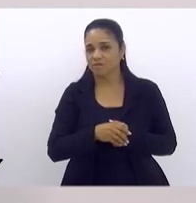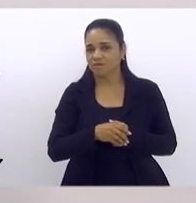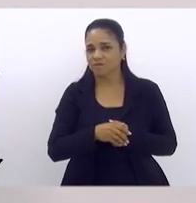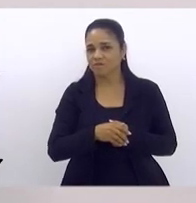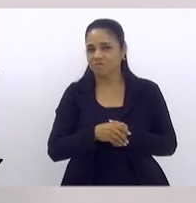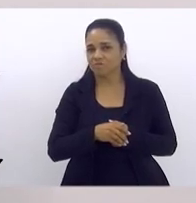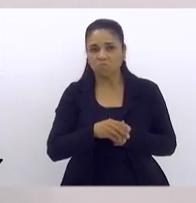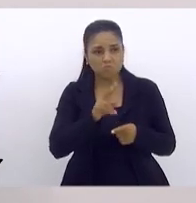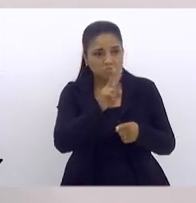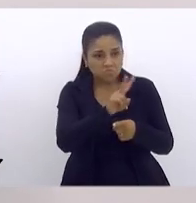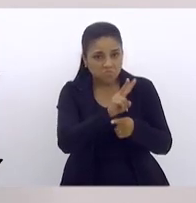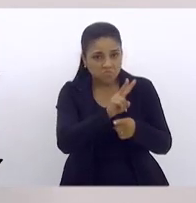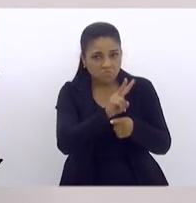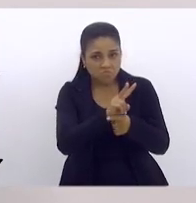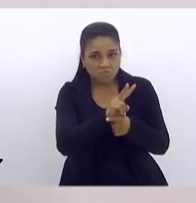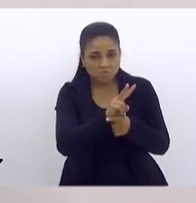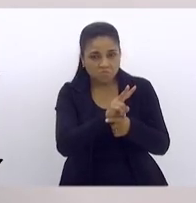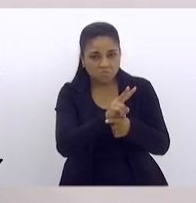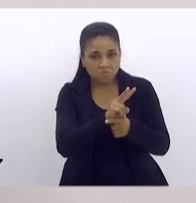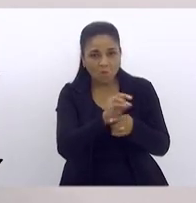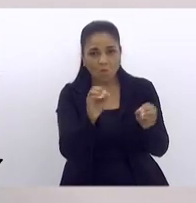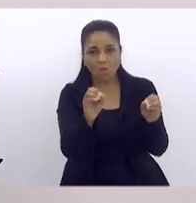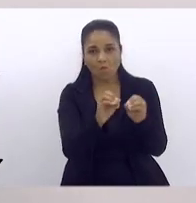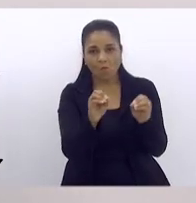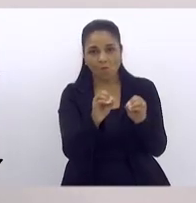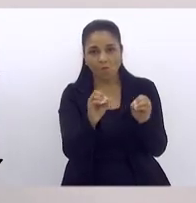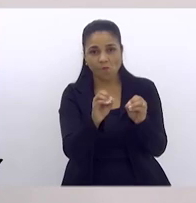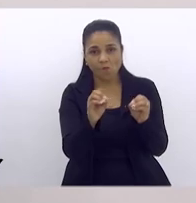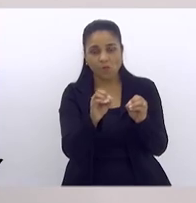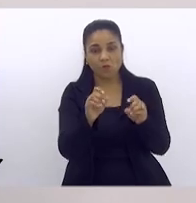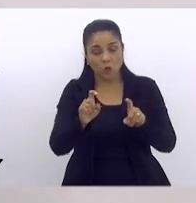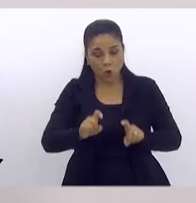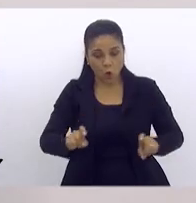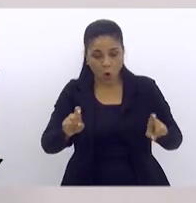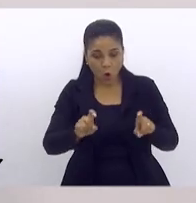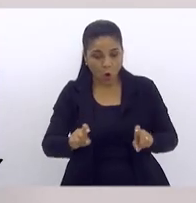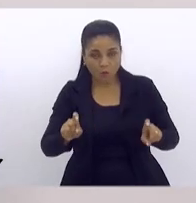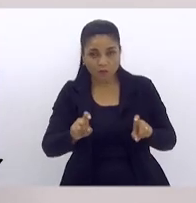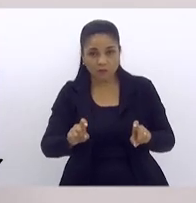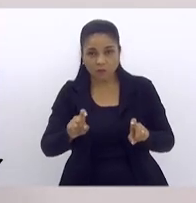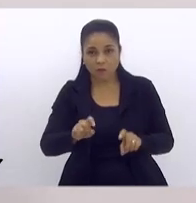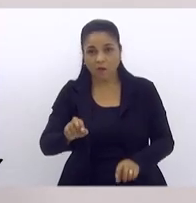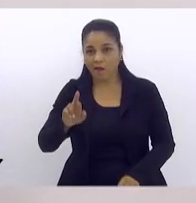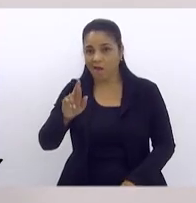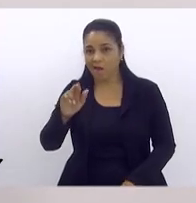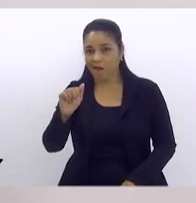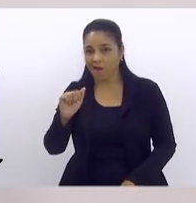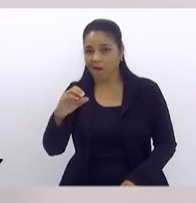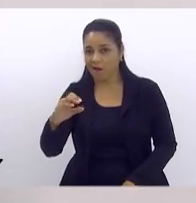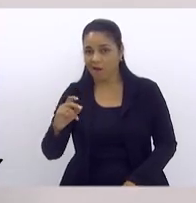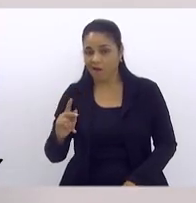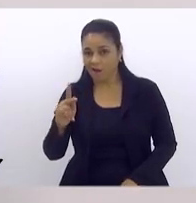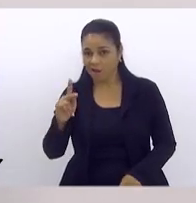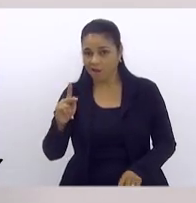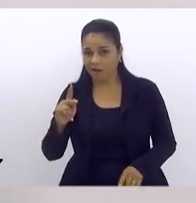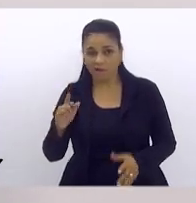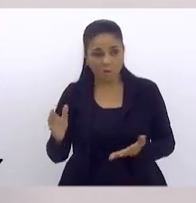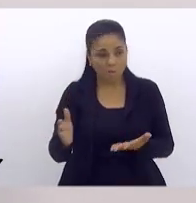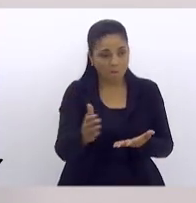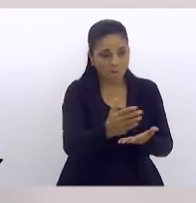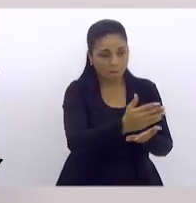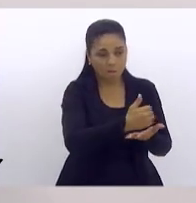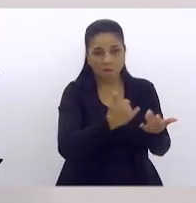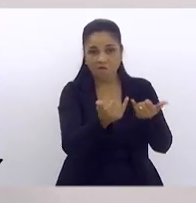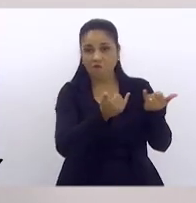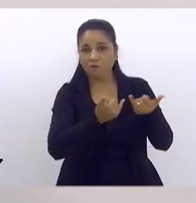não tem proteção de um plantão naqueles computadores da dessas pessoas hacks vai entrar varrer tudo entendeu como é que